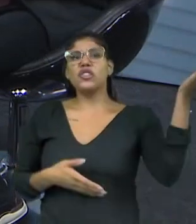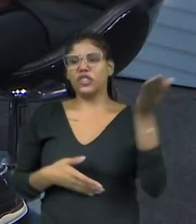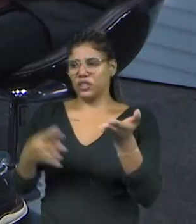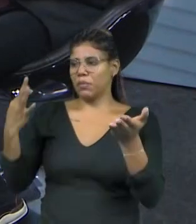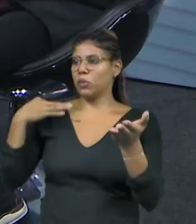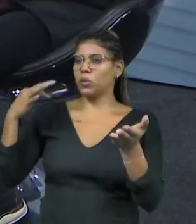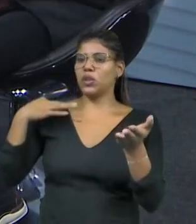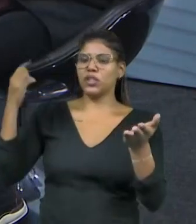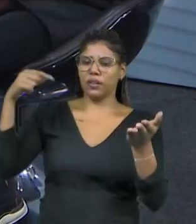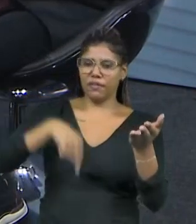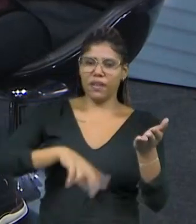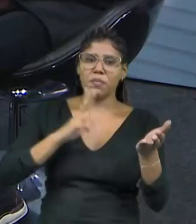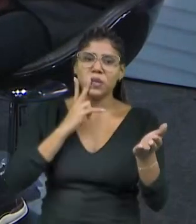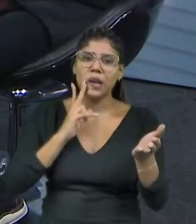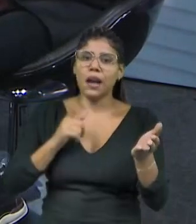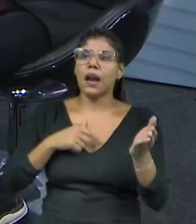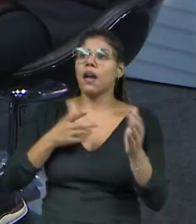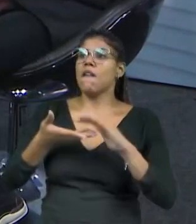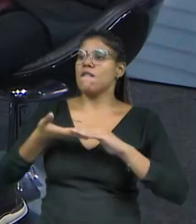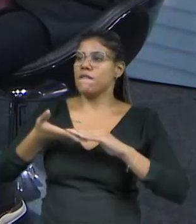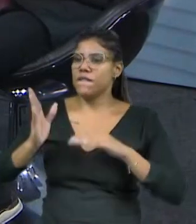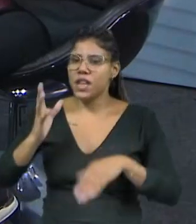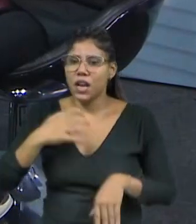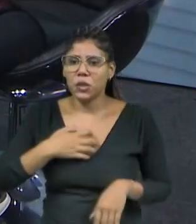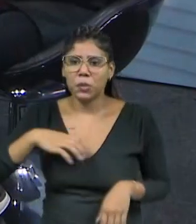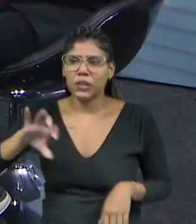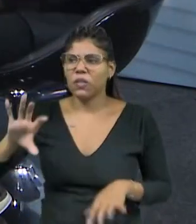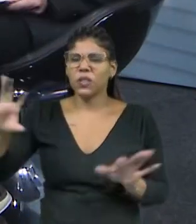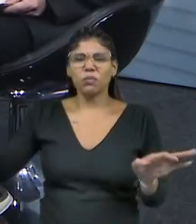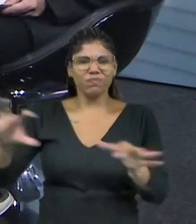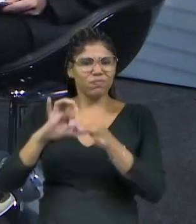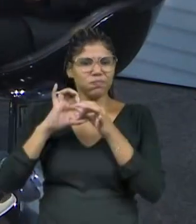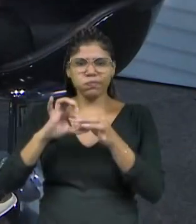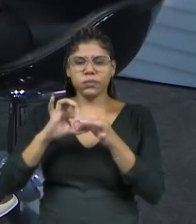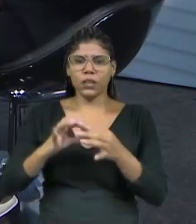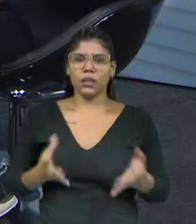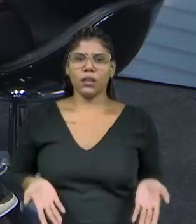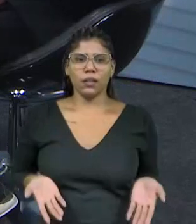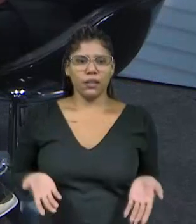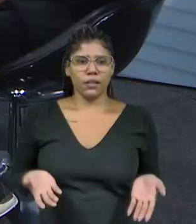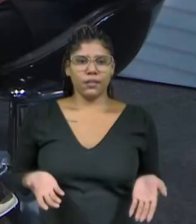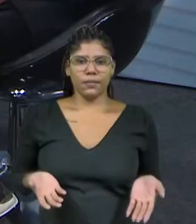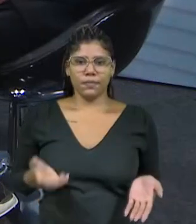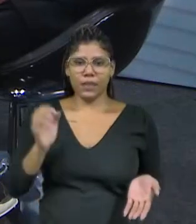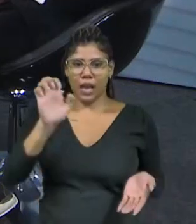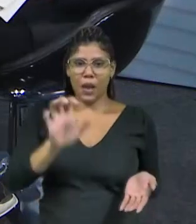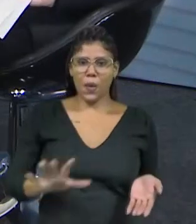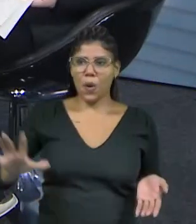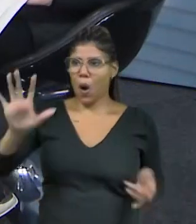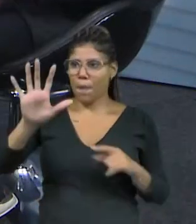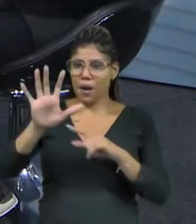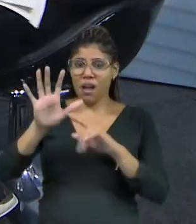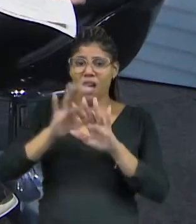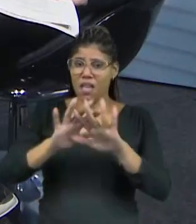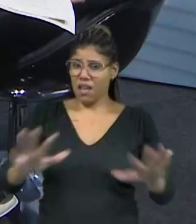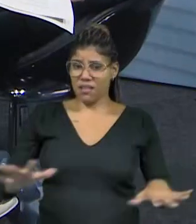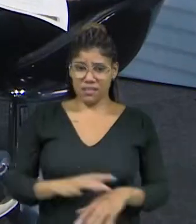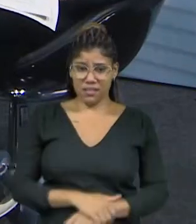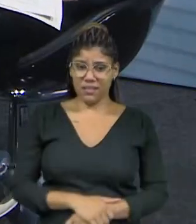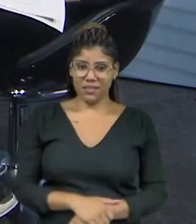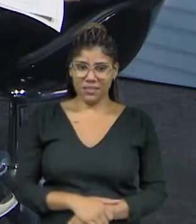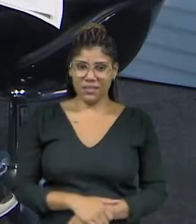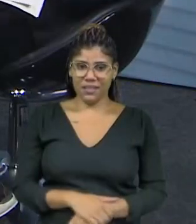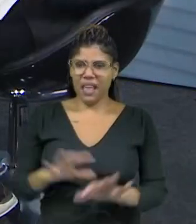para Salvador, vem para cá. Amazônia e Fortaleza, assim, esse link inteligente. Você vai para a Europa, desce em Lisboa, vai para